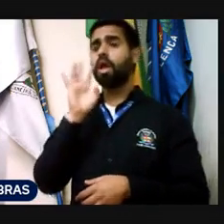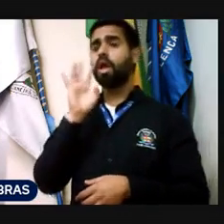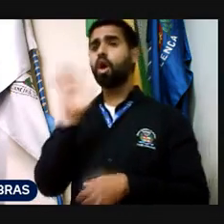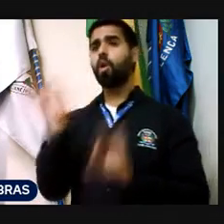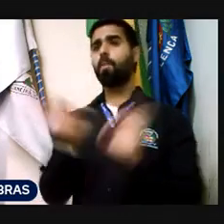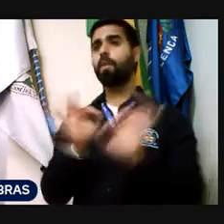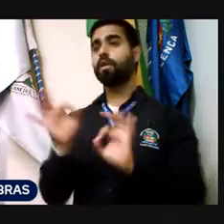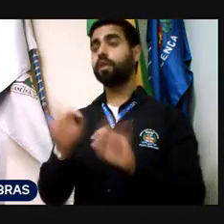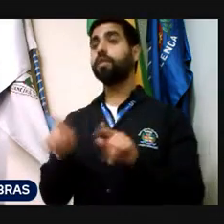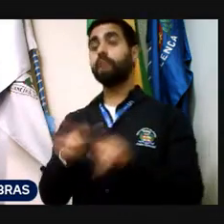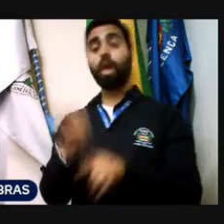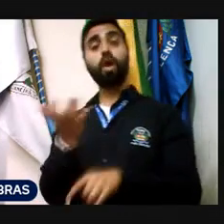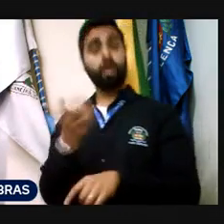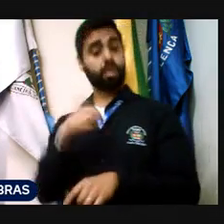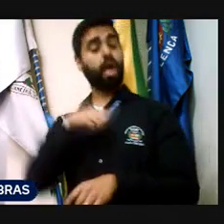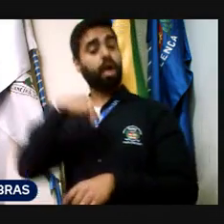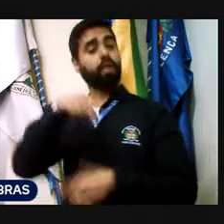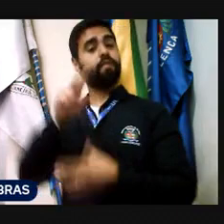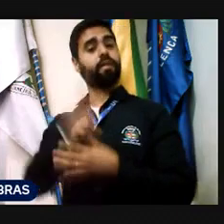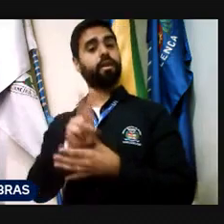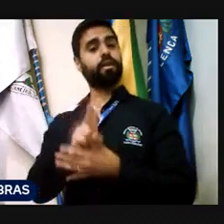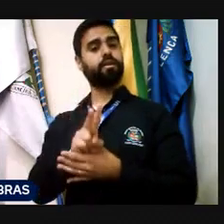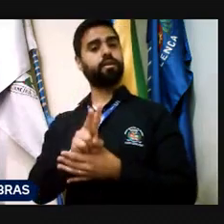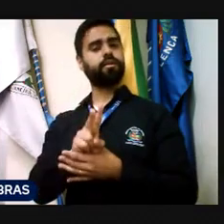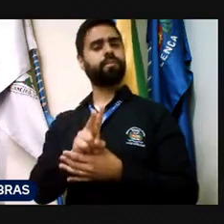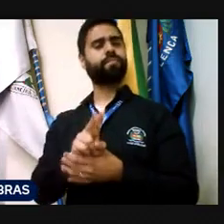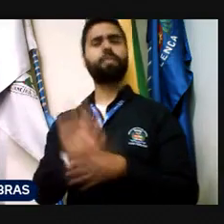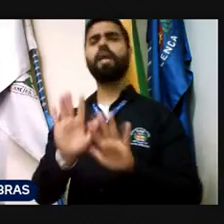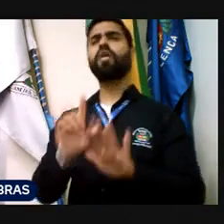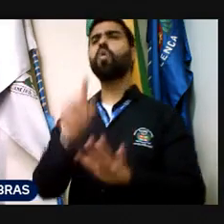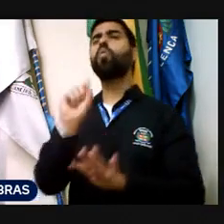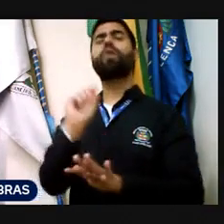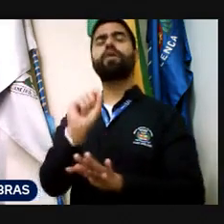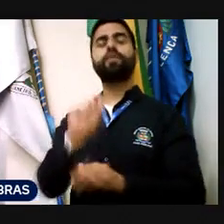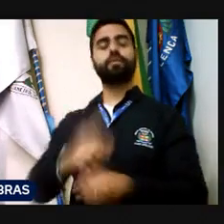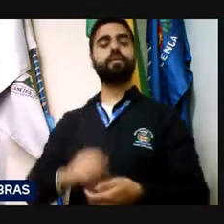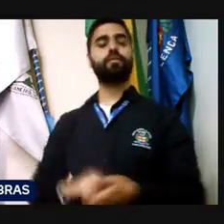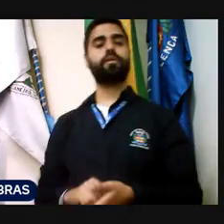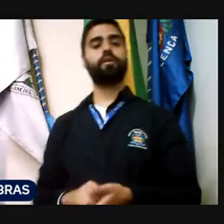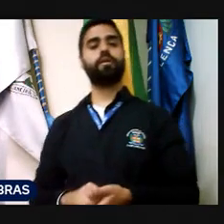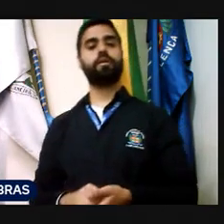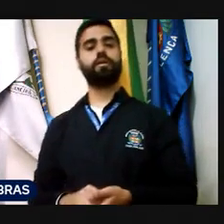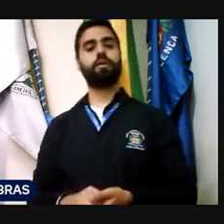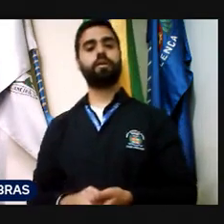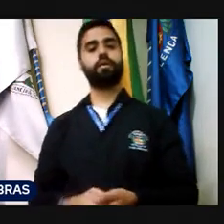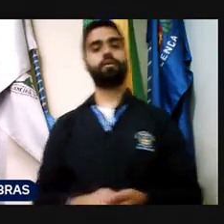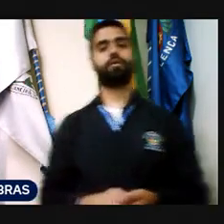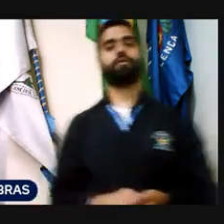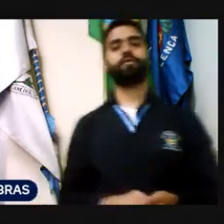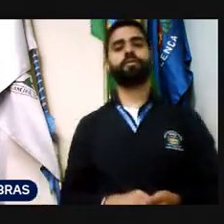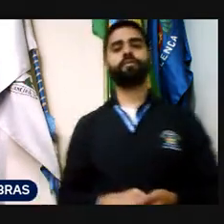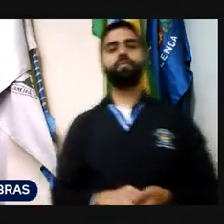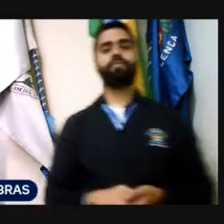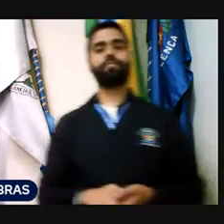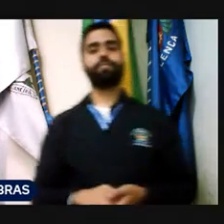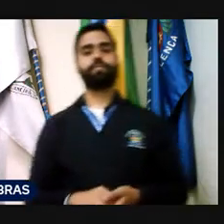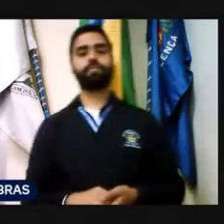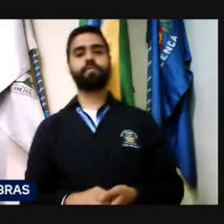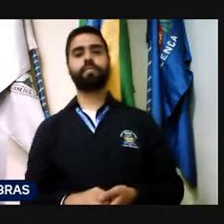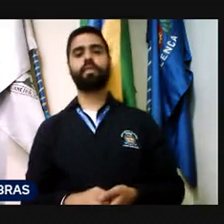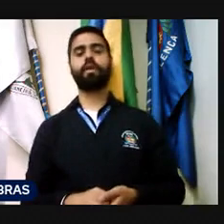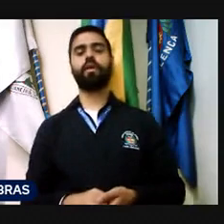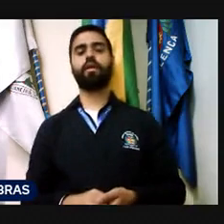até de implantar aqui em Valença. O que, que seria? Será, na verdade, um